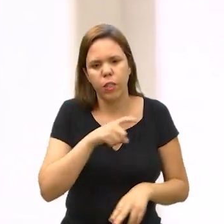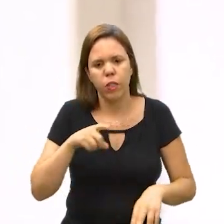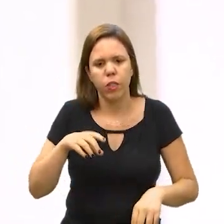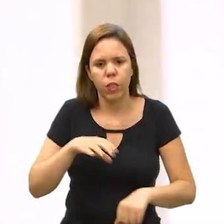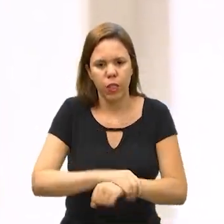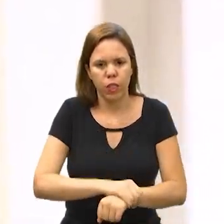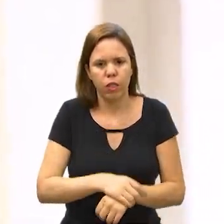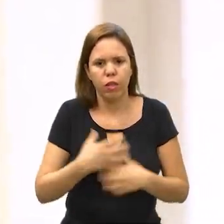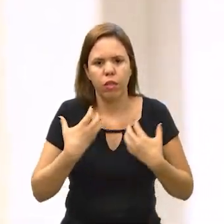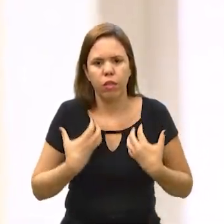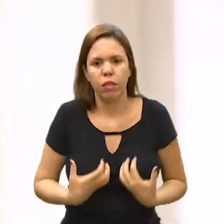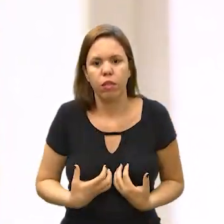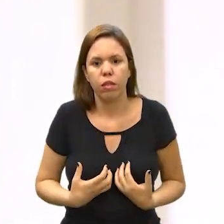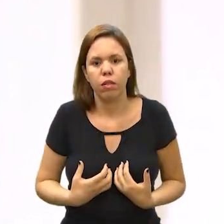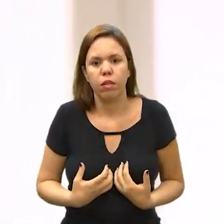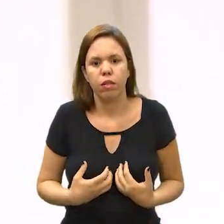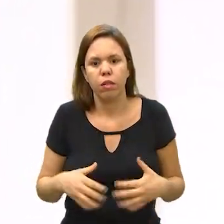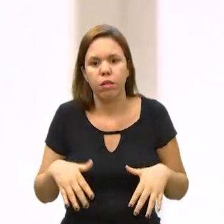segurar, cansa.